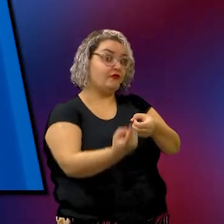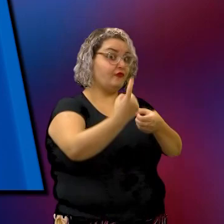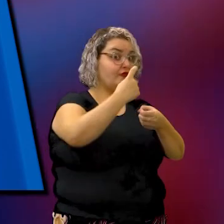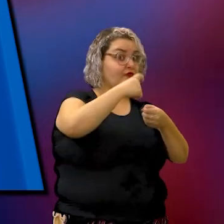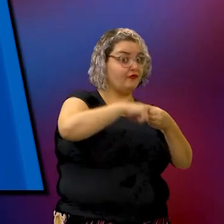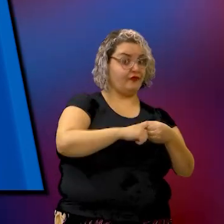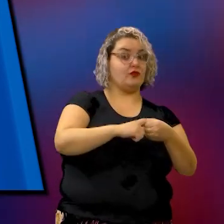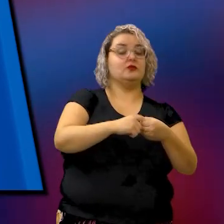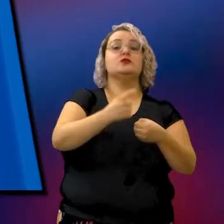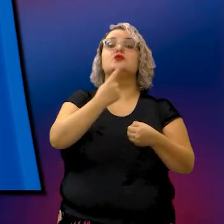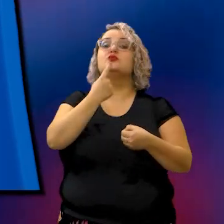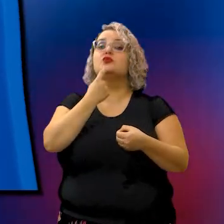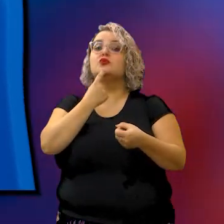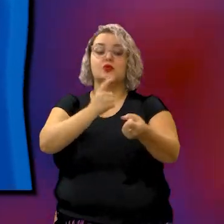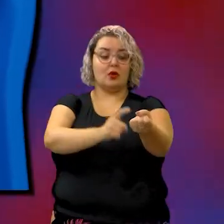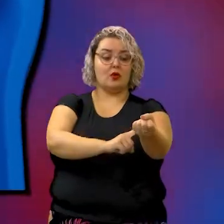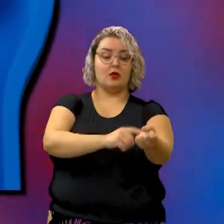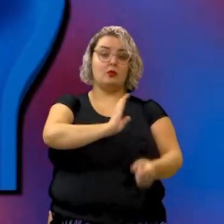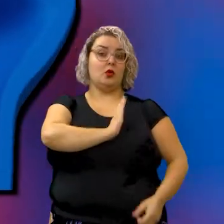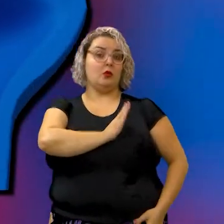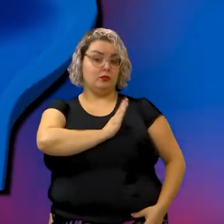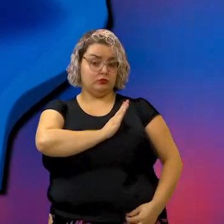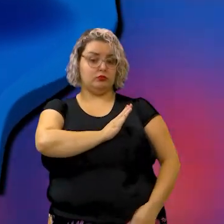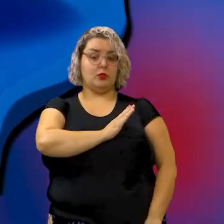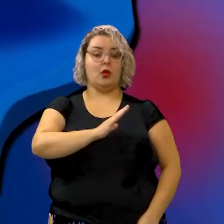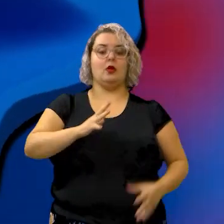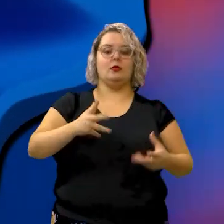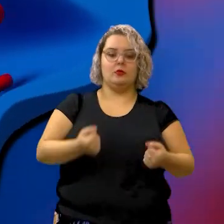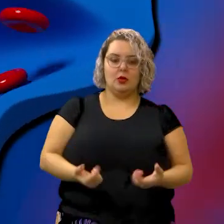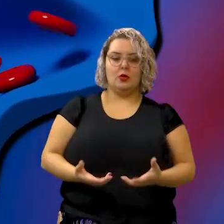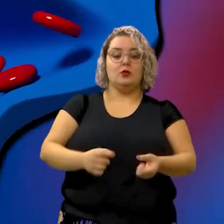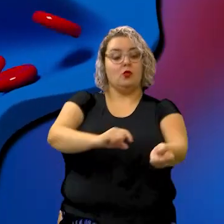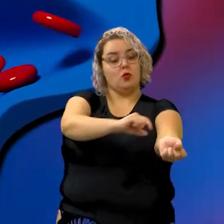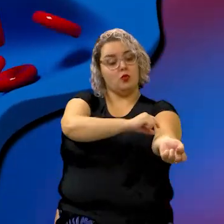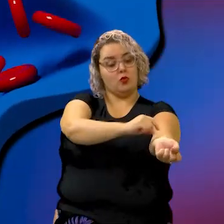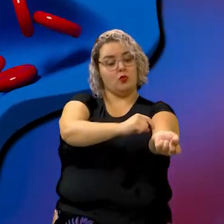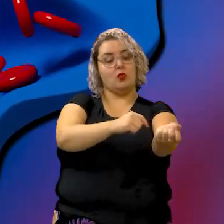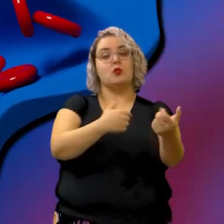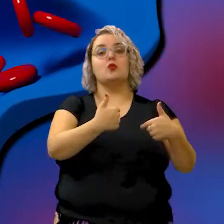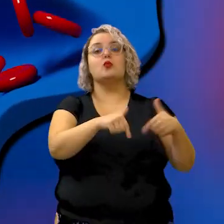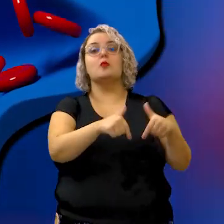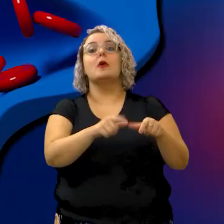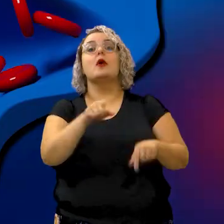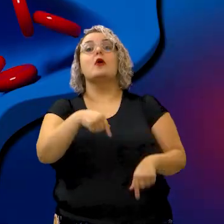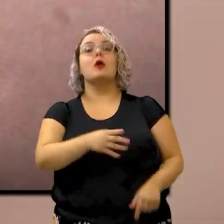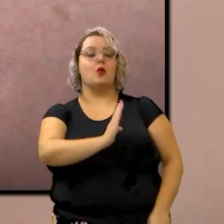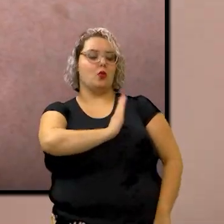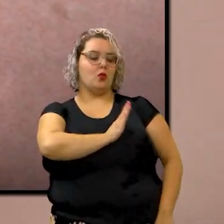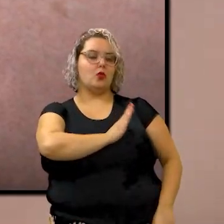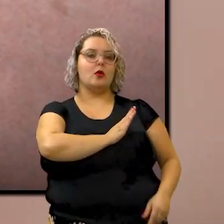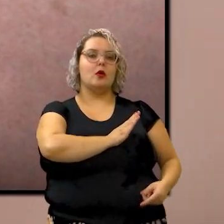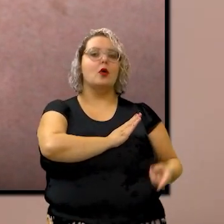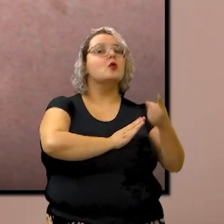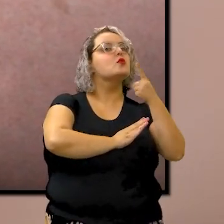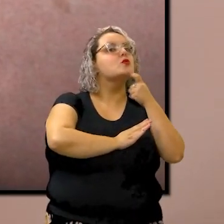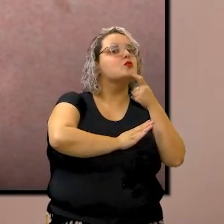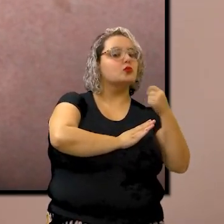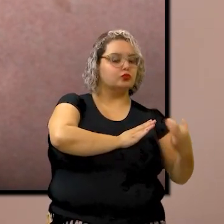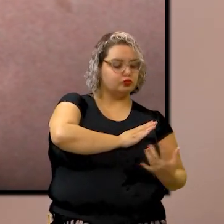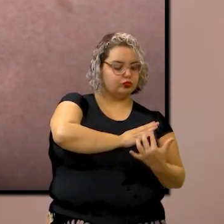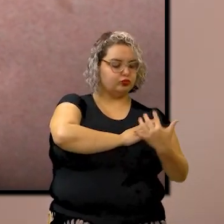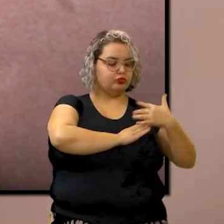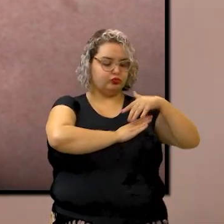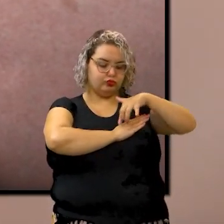para o coração. Então, todo o trabalho de veia é devolver o sangue para o coração. Se as veias não estão trabalhando